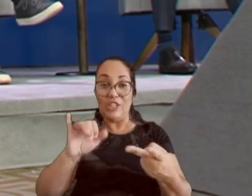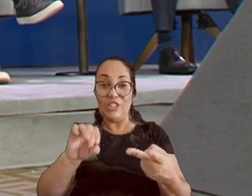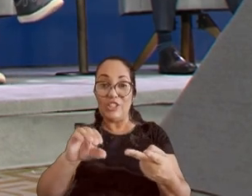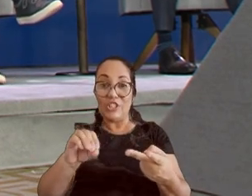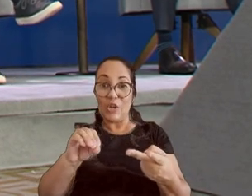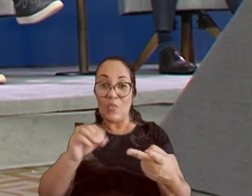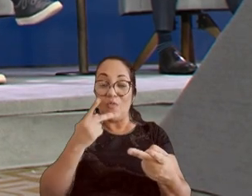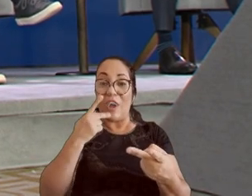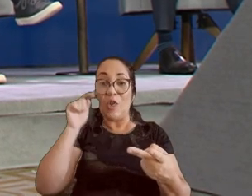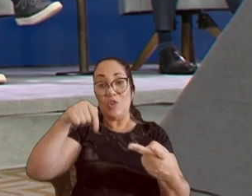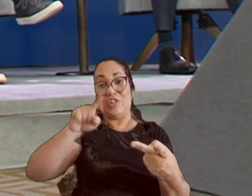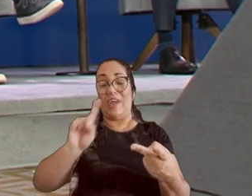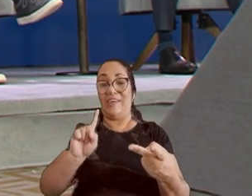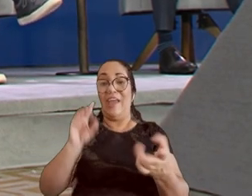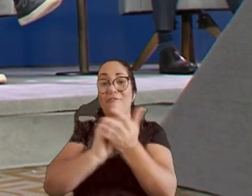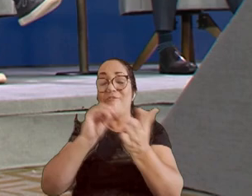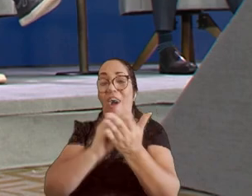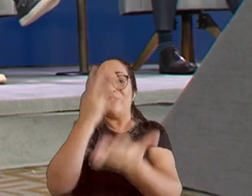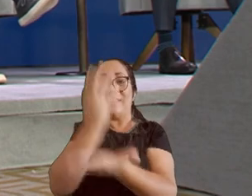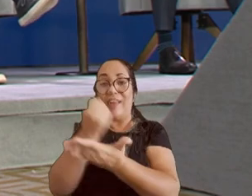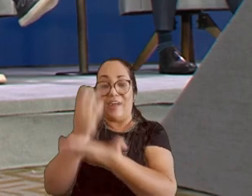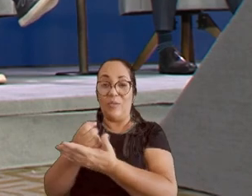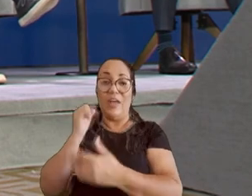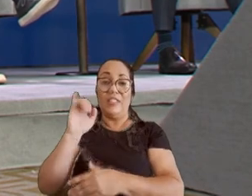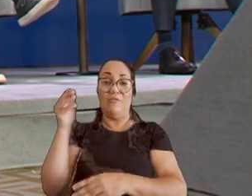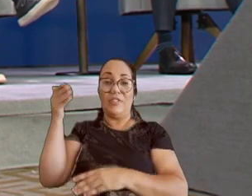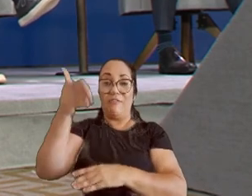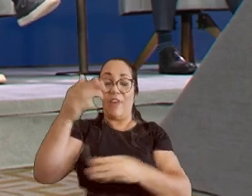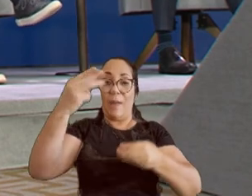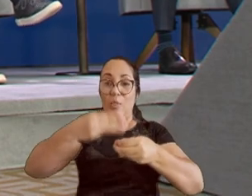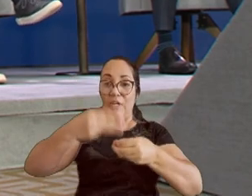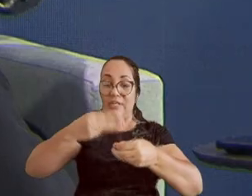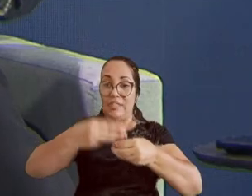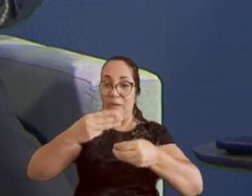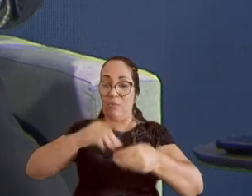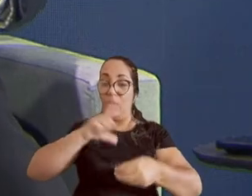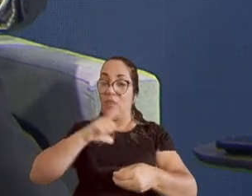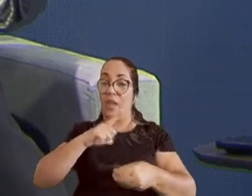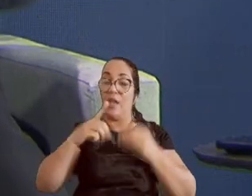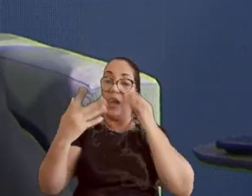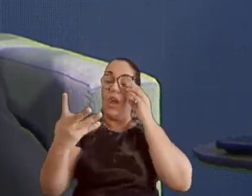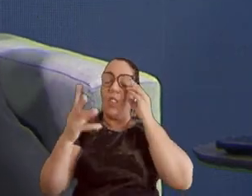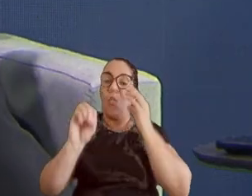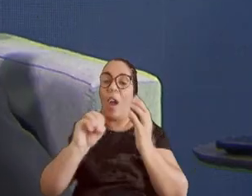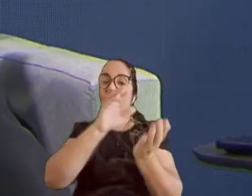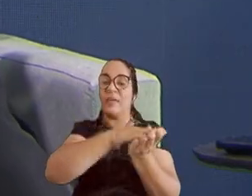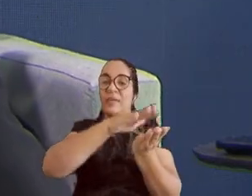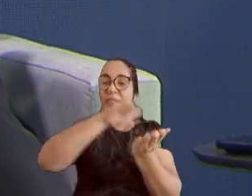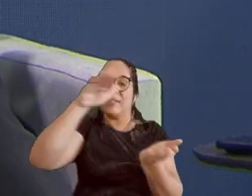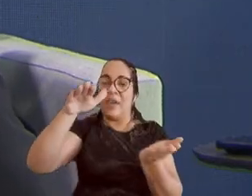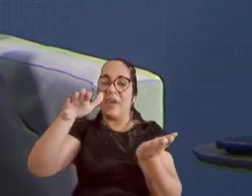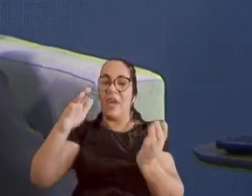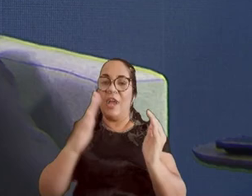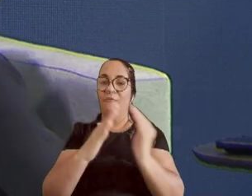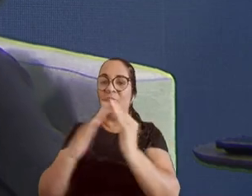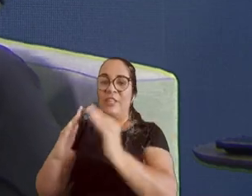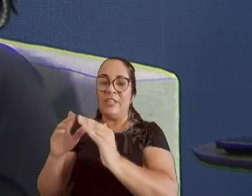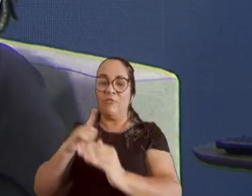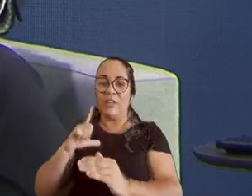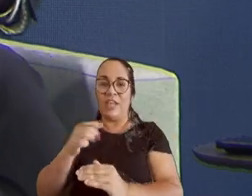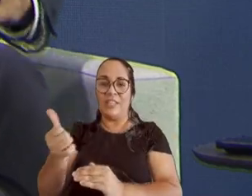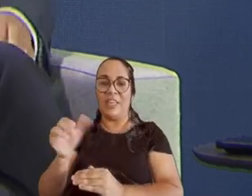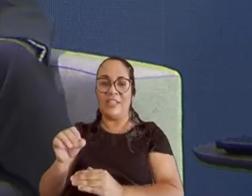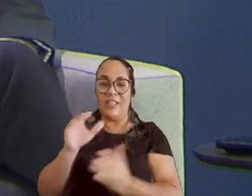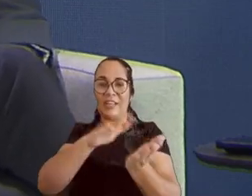no município em que você produz 40 sacas por hectare que é baixo você tem um vizinho que produz 60 sacas por hectares vocês vão